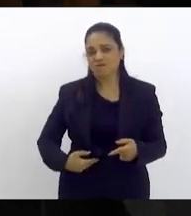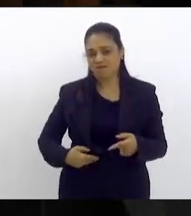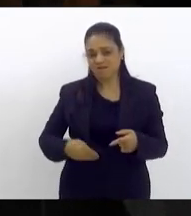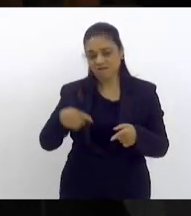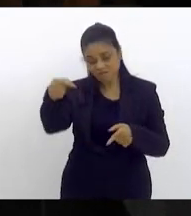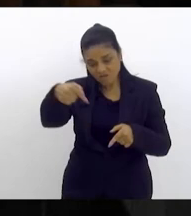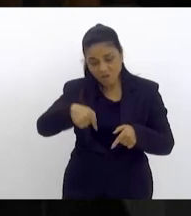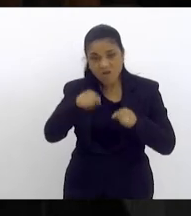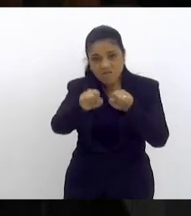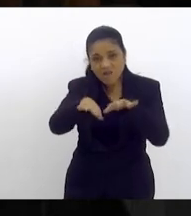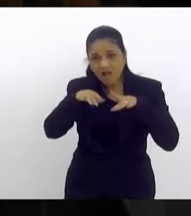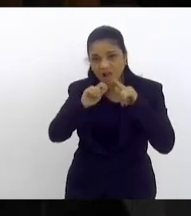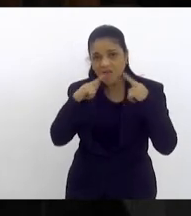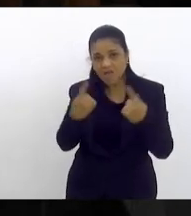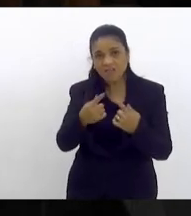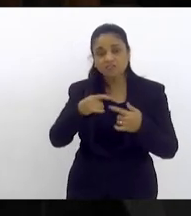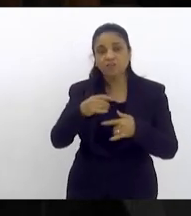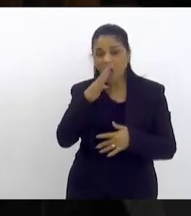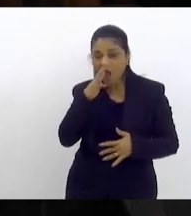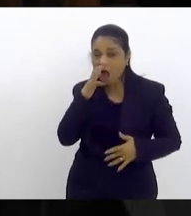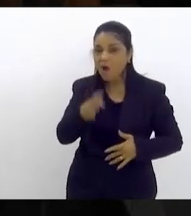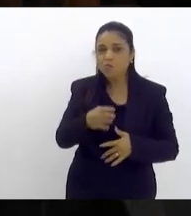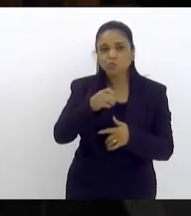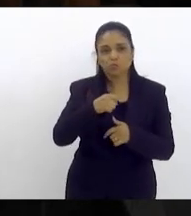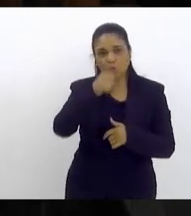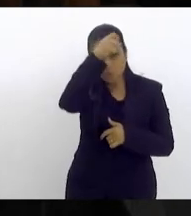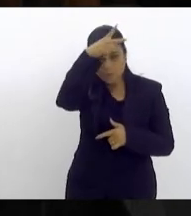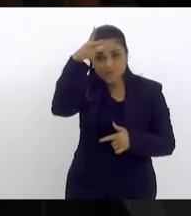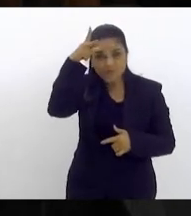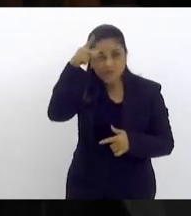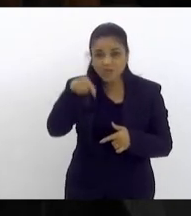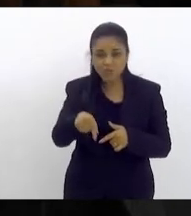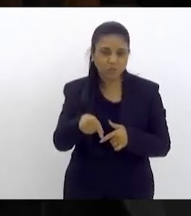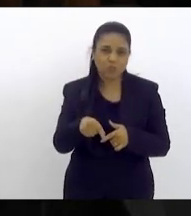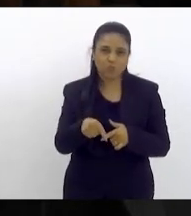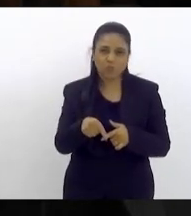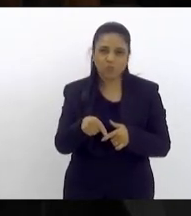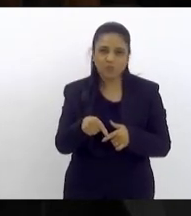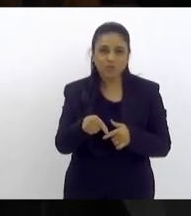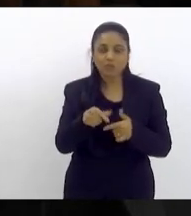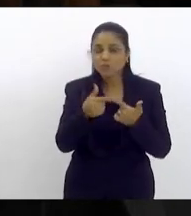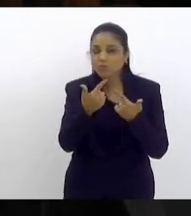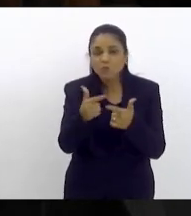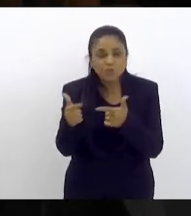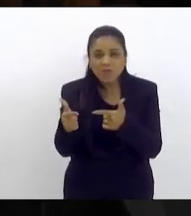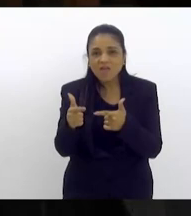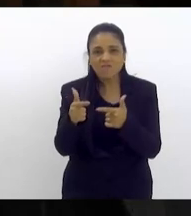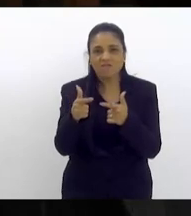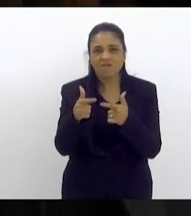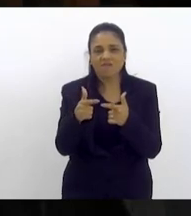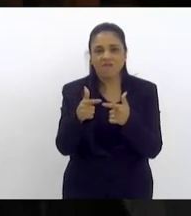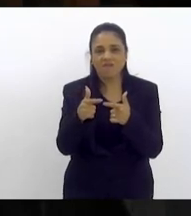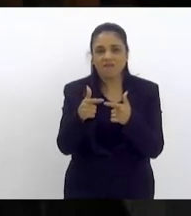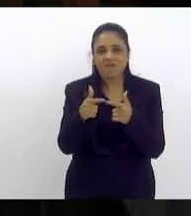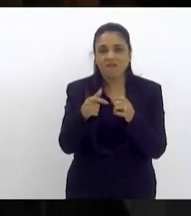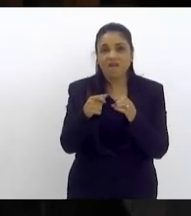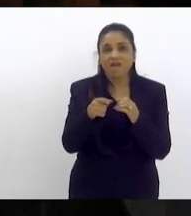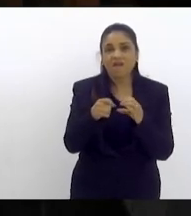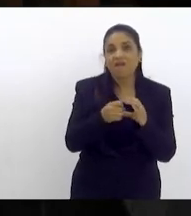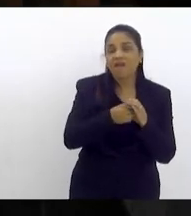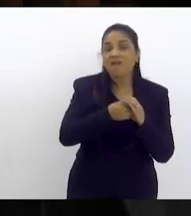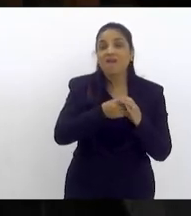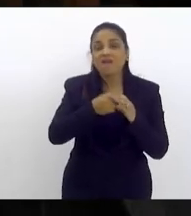a Defesa Civil do Município de Petrópolis não teve a dignidade a decência hombridade o bom caráter de